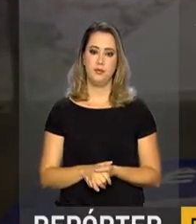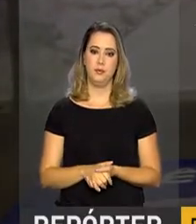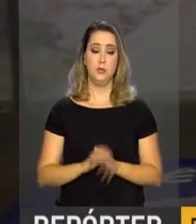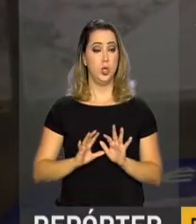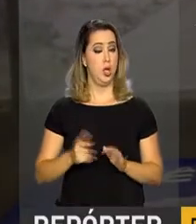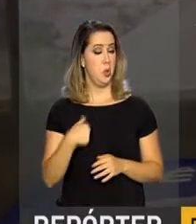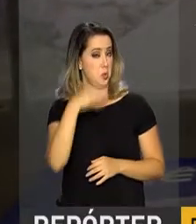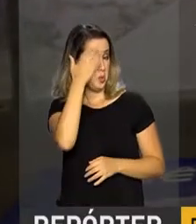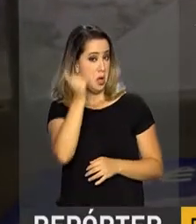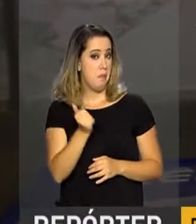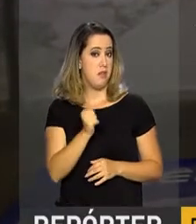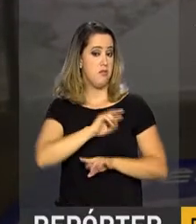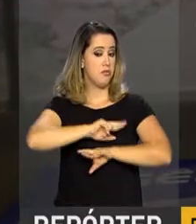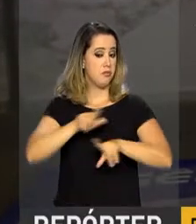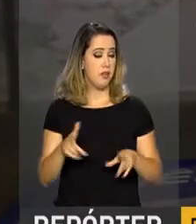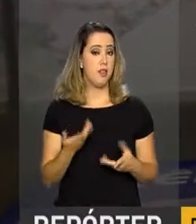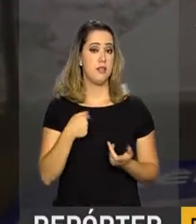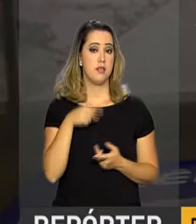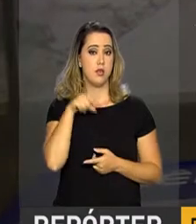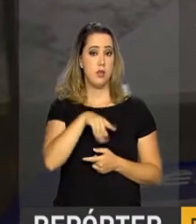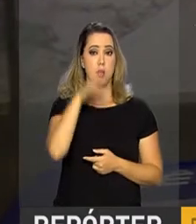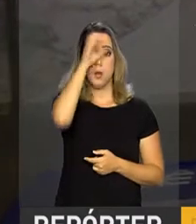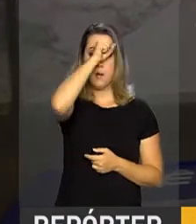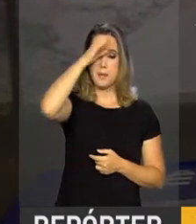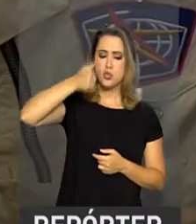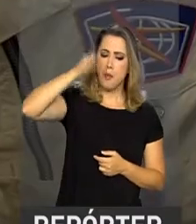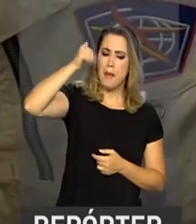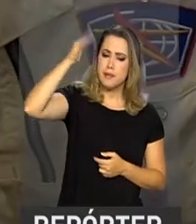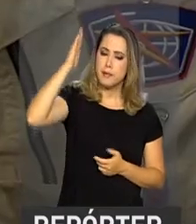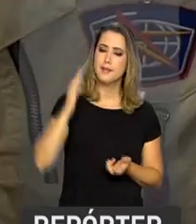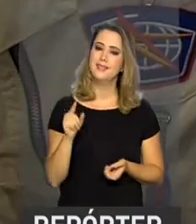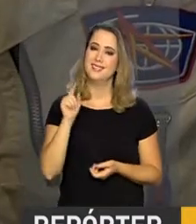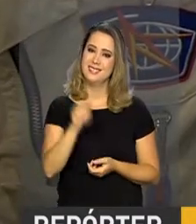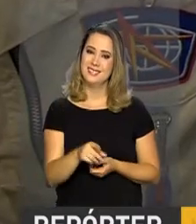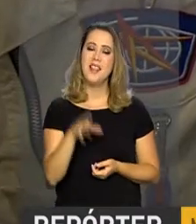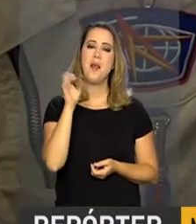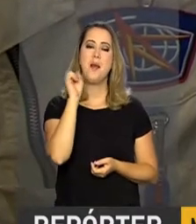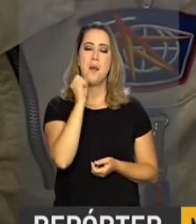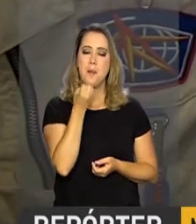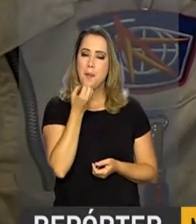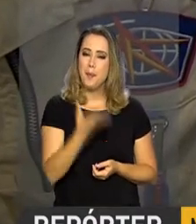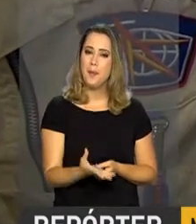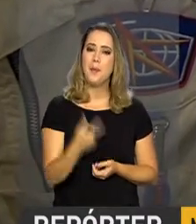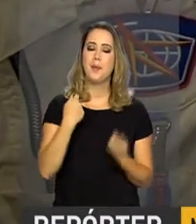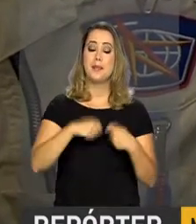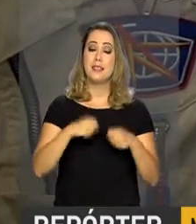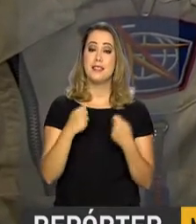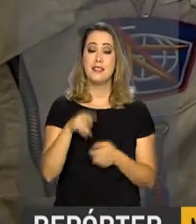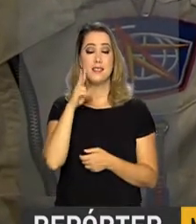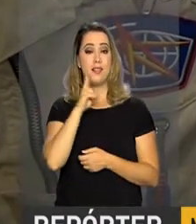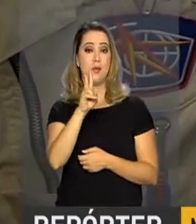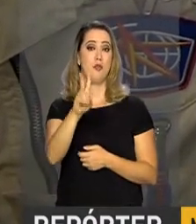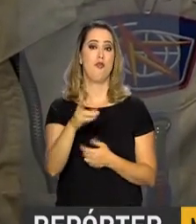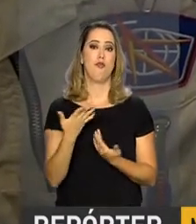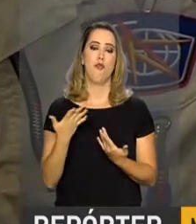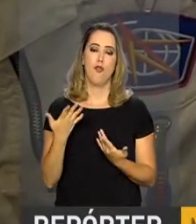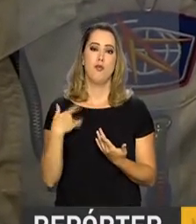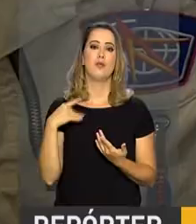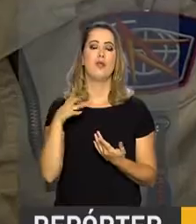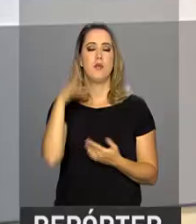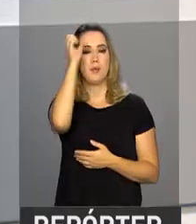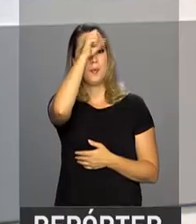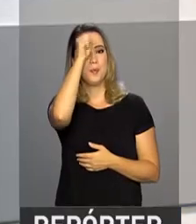sabia antes e eu aprendi cada vez mais. Precisa aproveitar o que eles estão mostrando para a gente e aprender